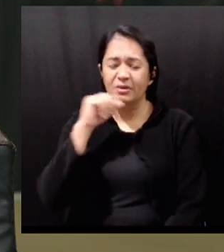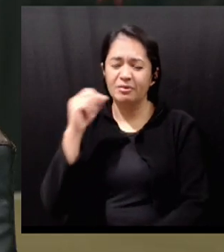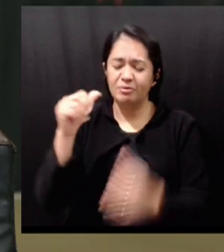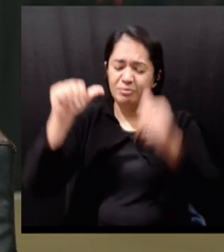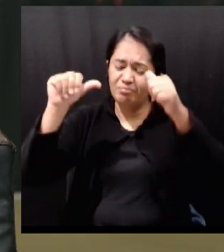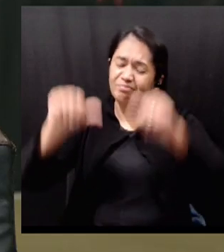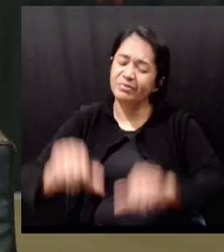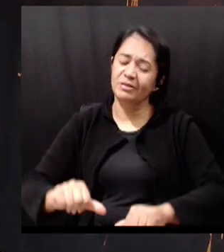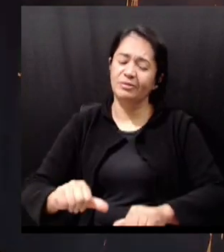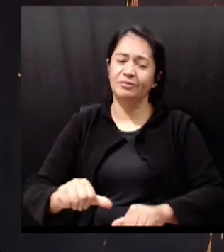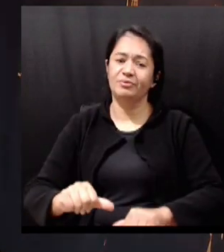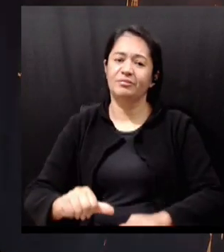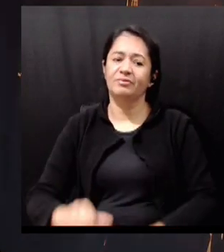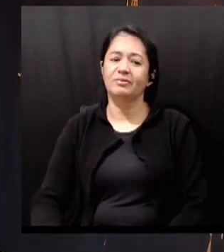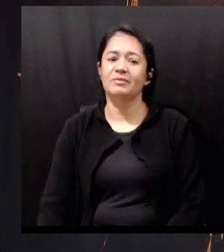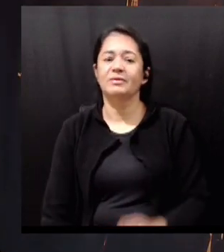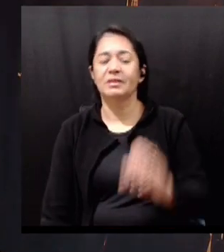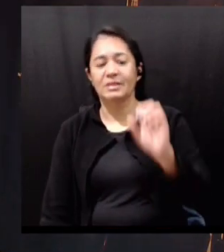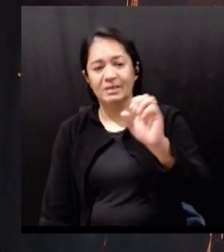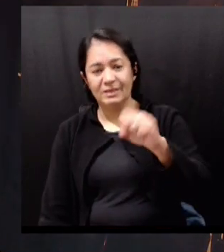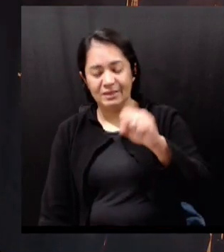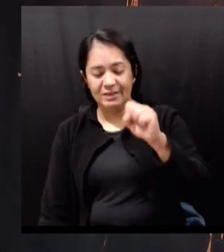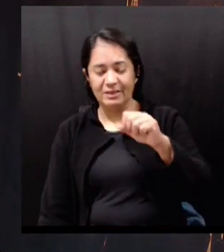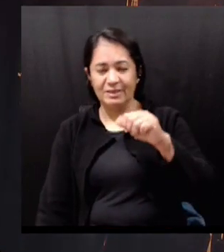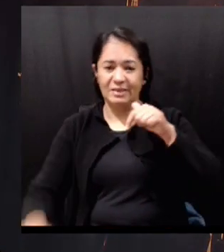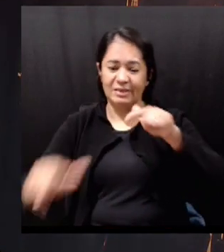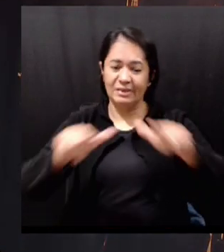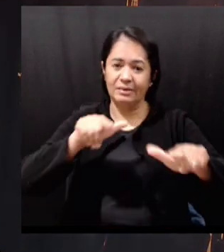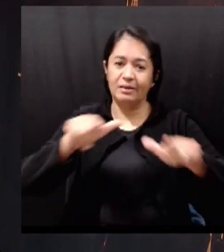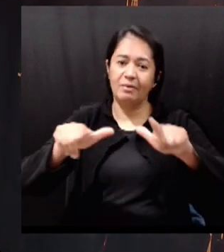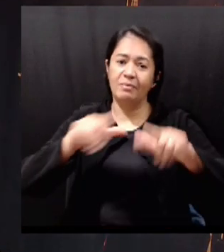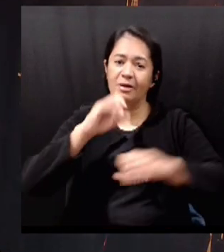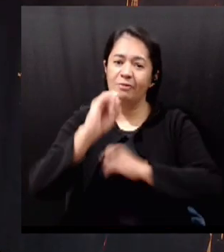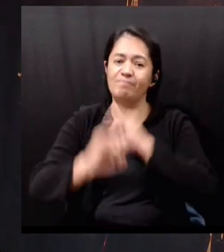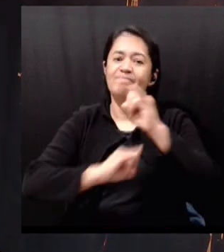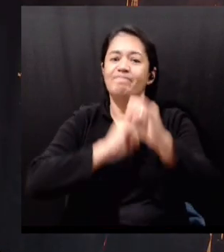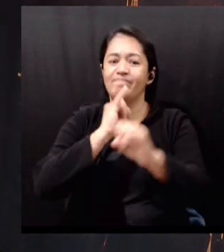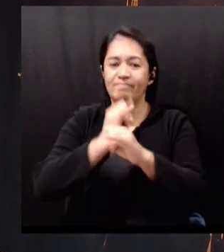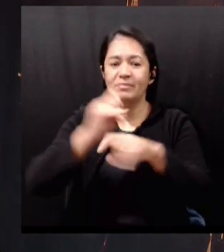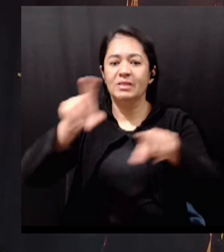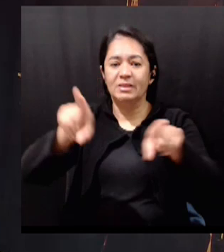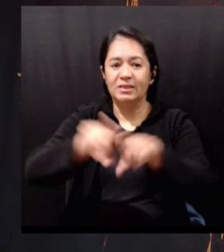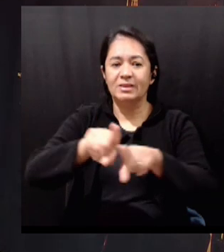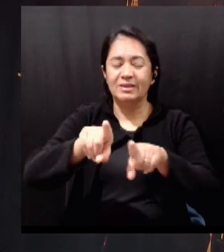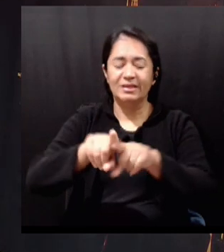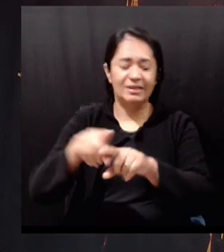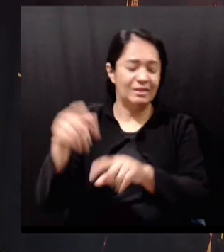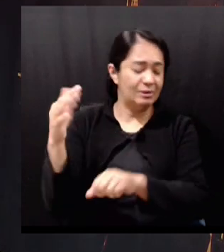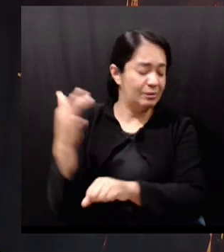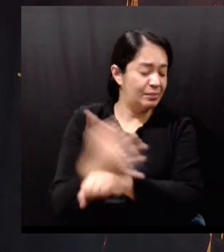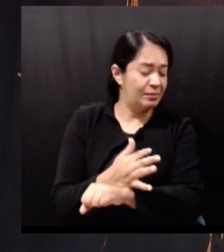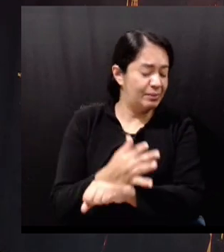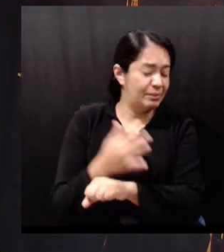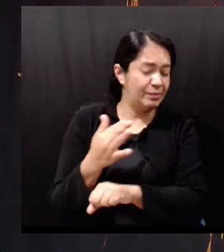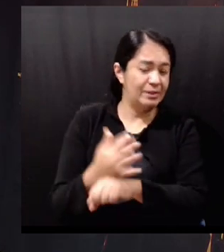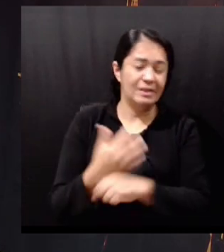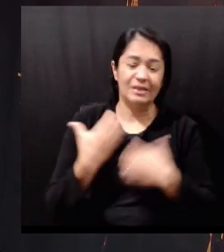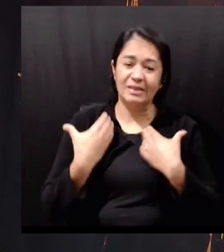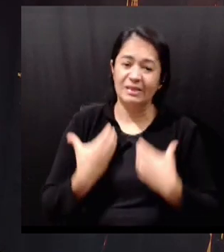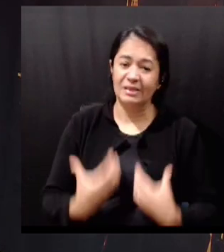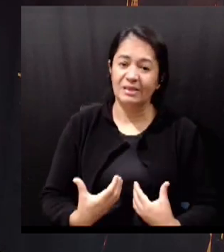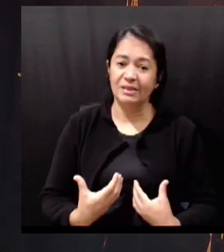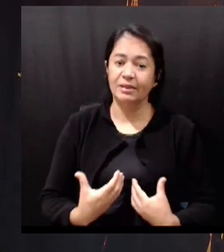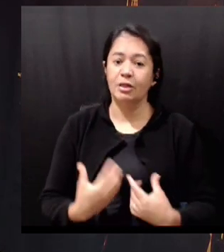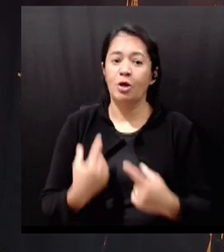esse negócio de trabalhar online, né, também é outra coisa que sobrecarrega a gente, né, Lucilene? Porque a gente